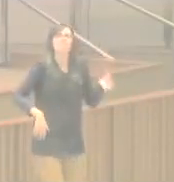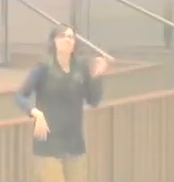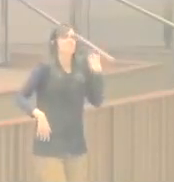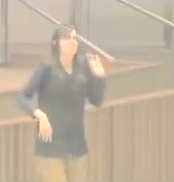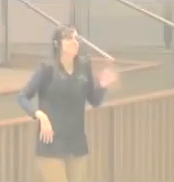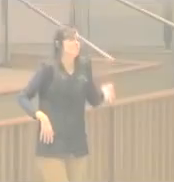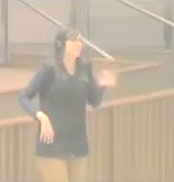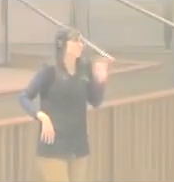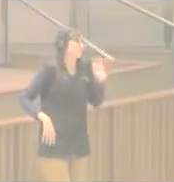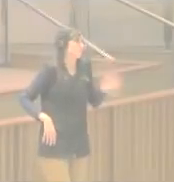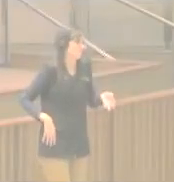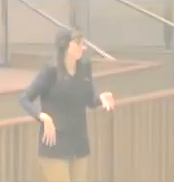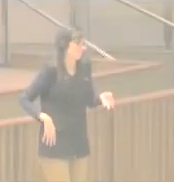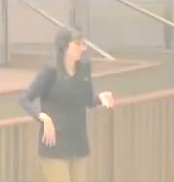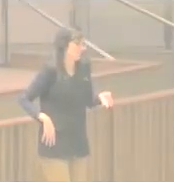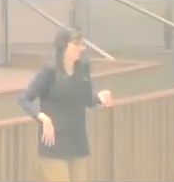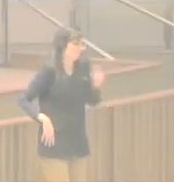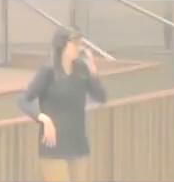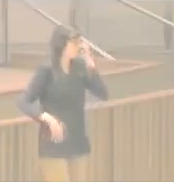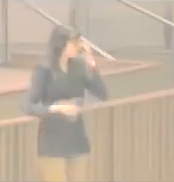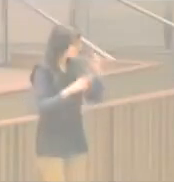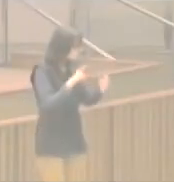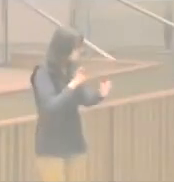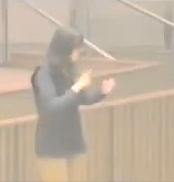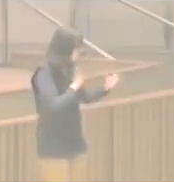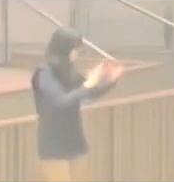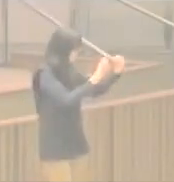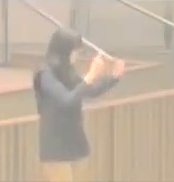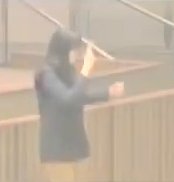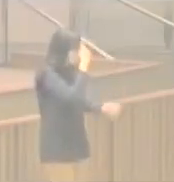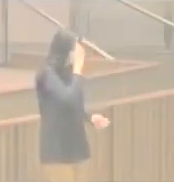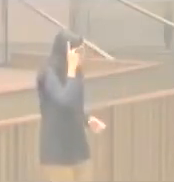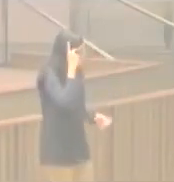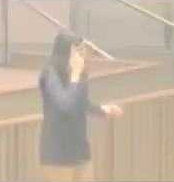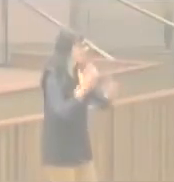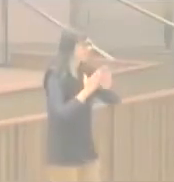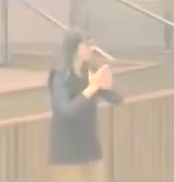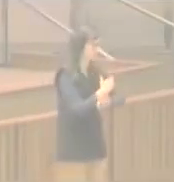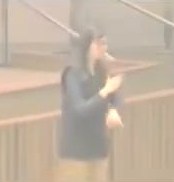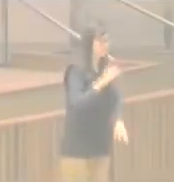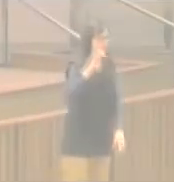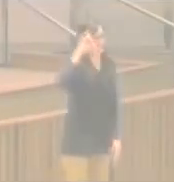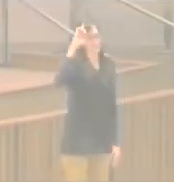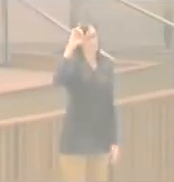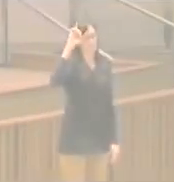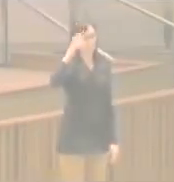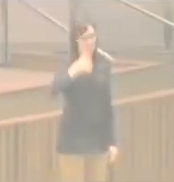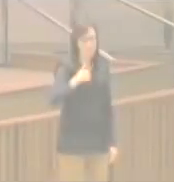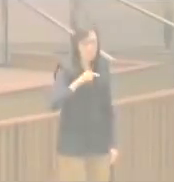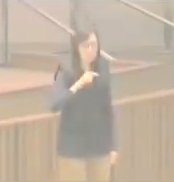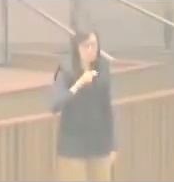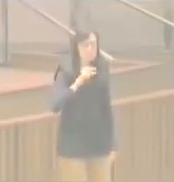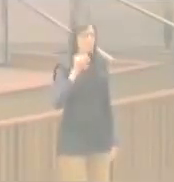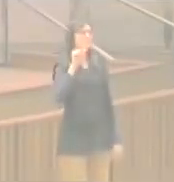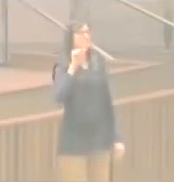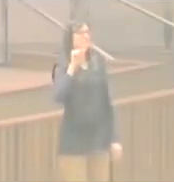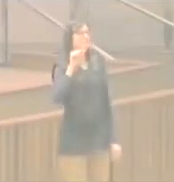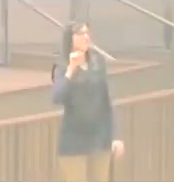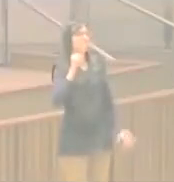nossa vida. Tem muita gente que está longe do Senhor por uma decisão, e